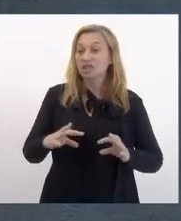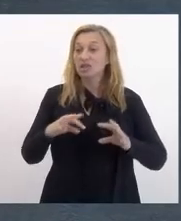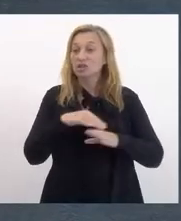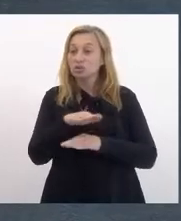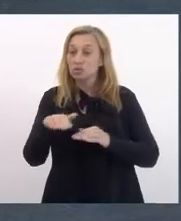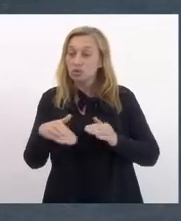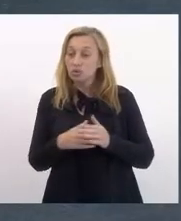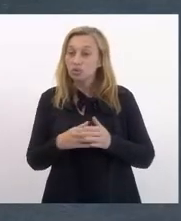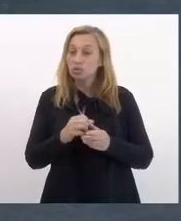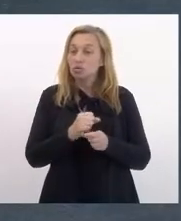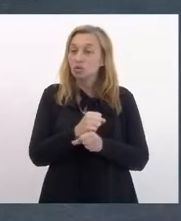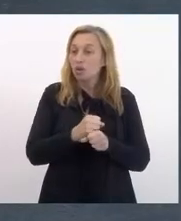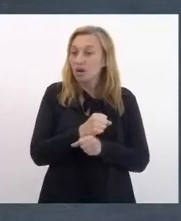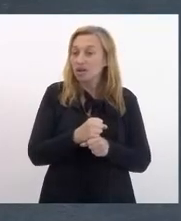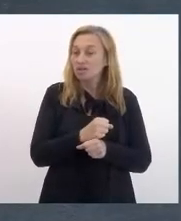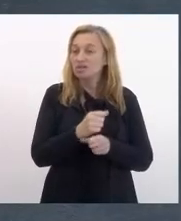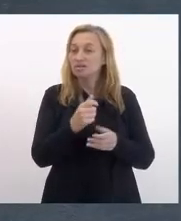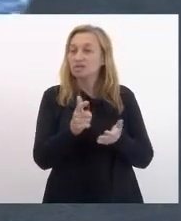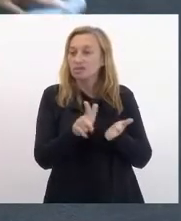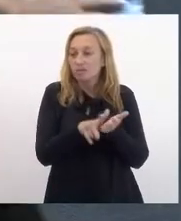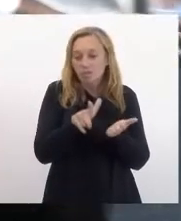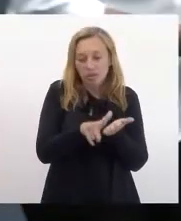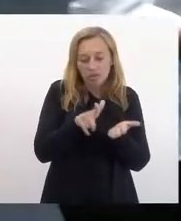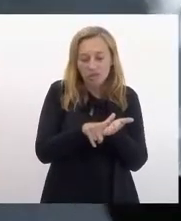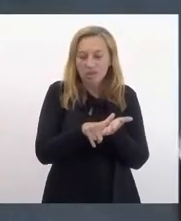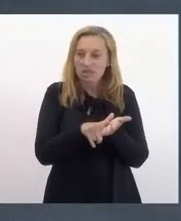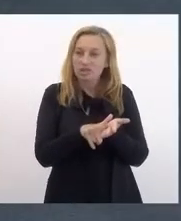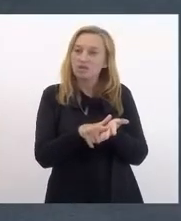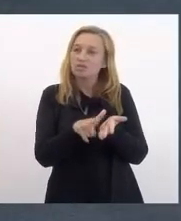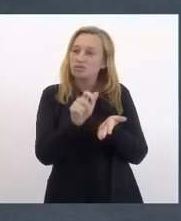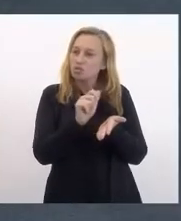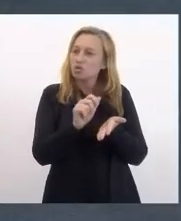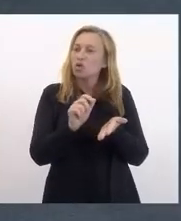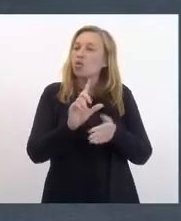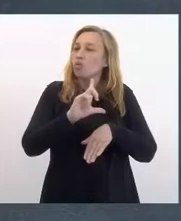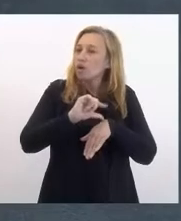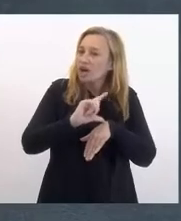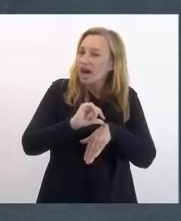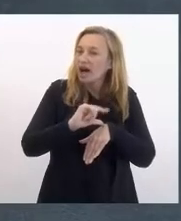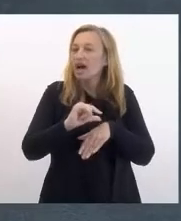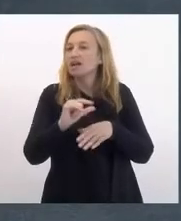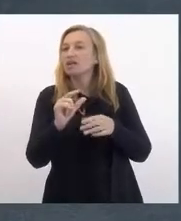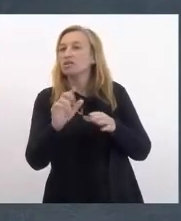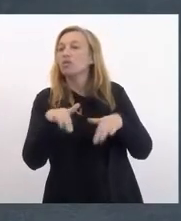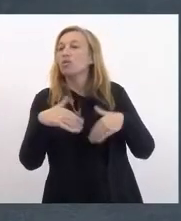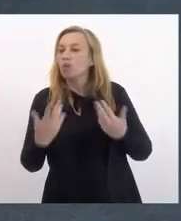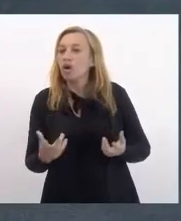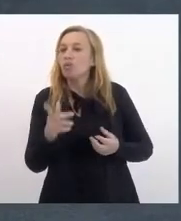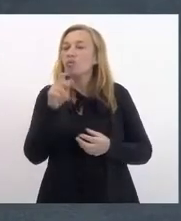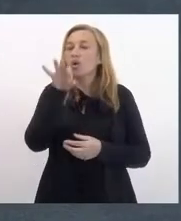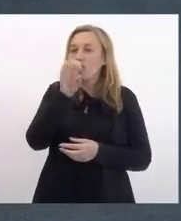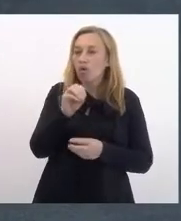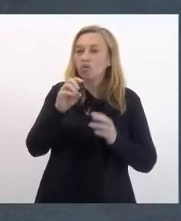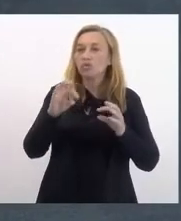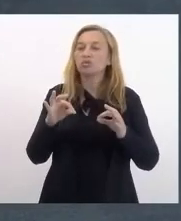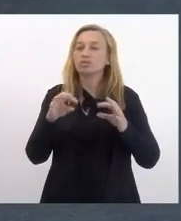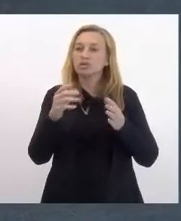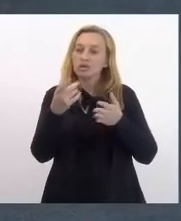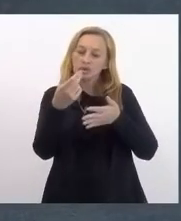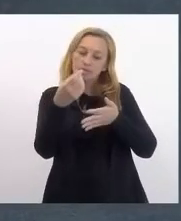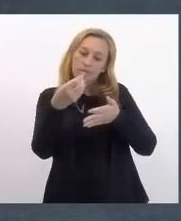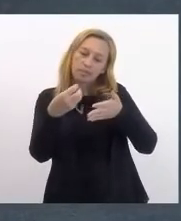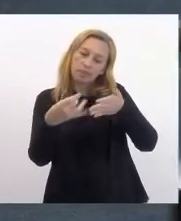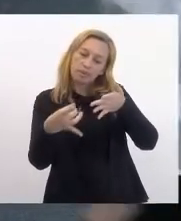um manualzinho com os blocos, com os horários, onde ia sair, que horas. Então ia chegando o mês de